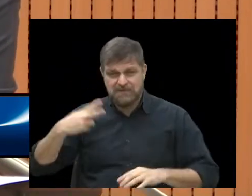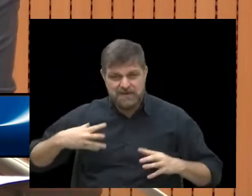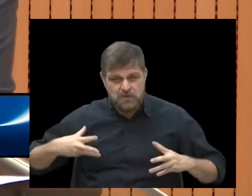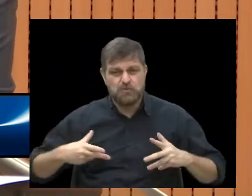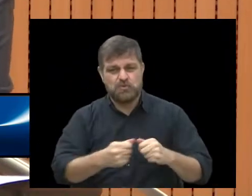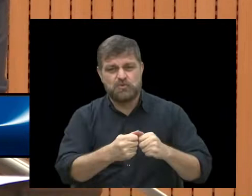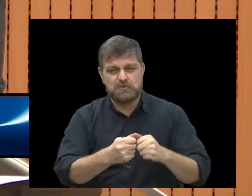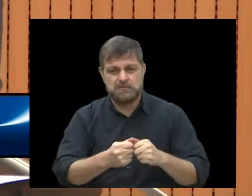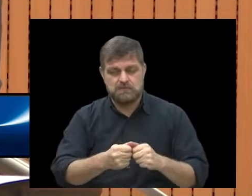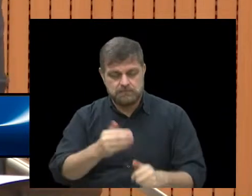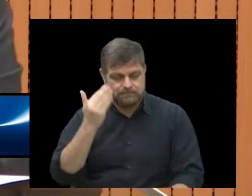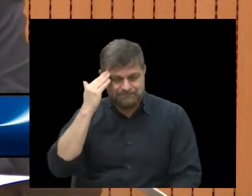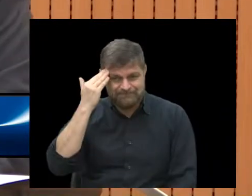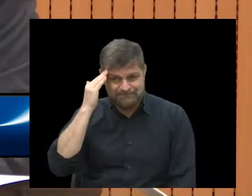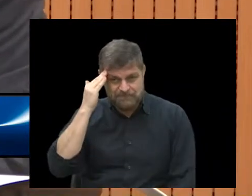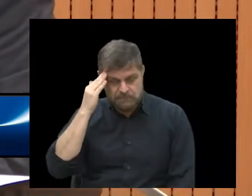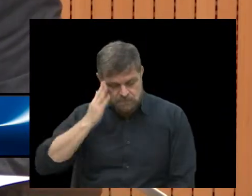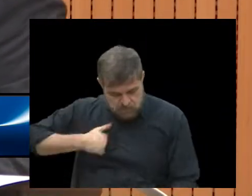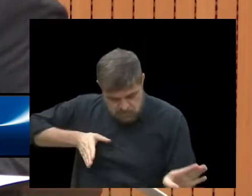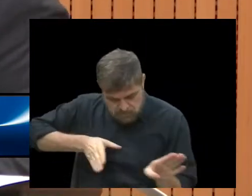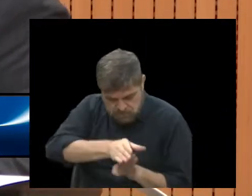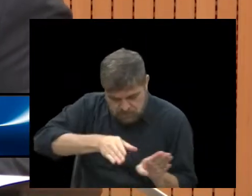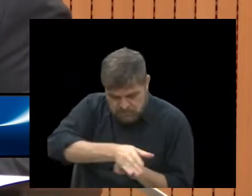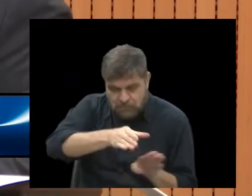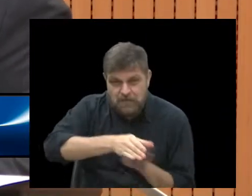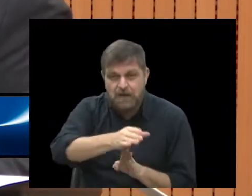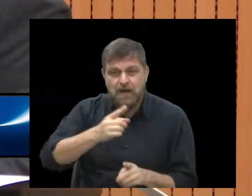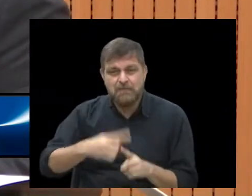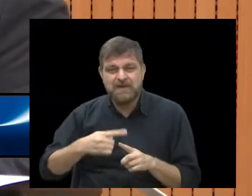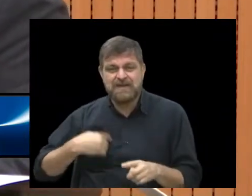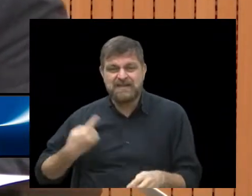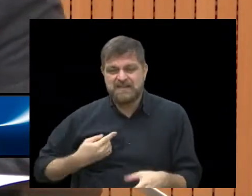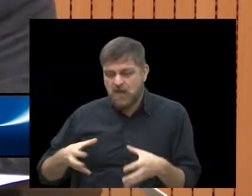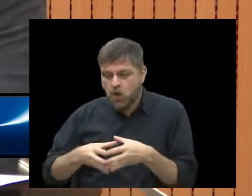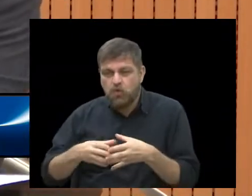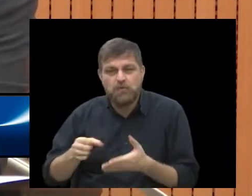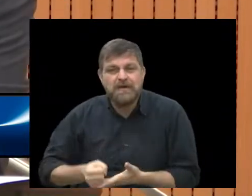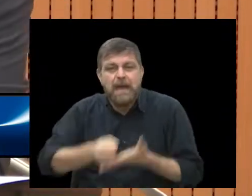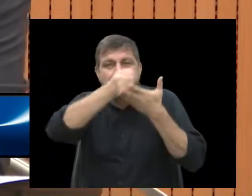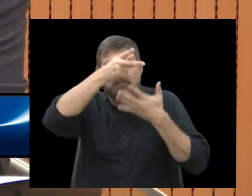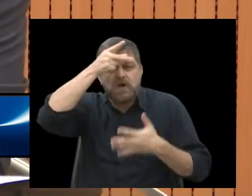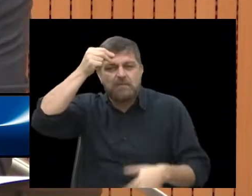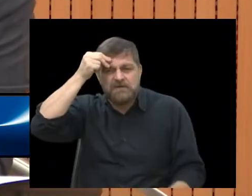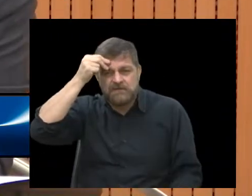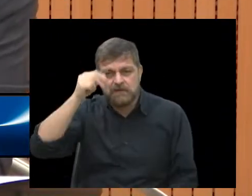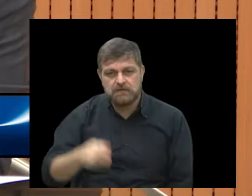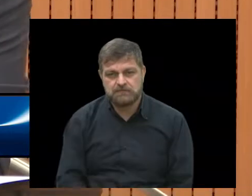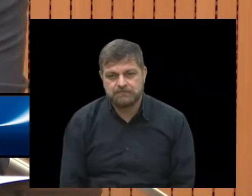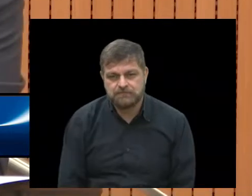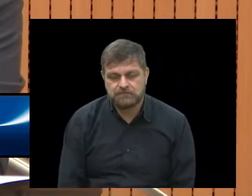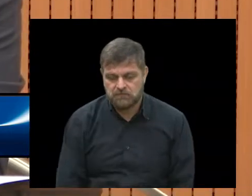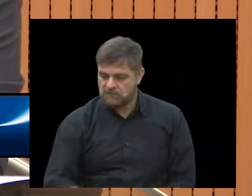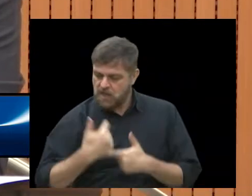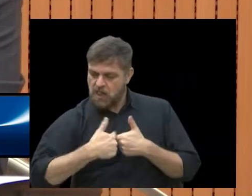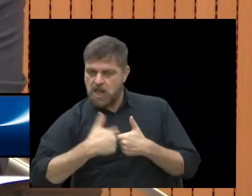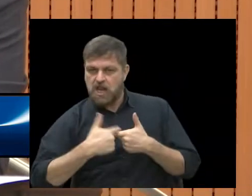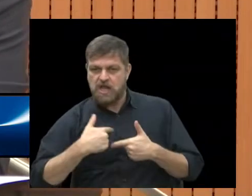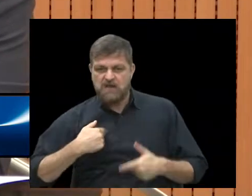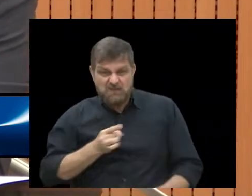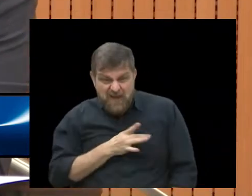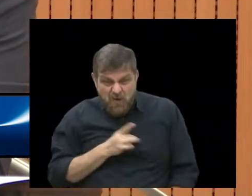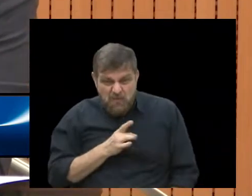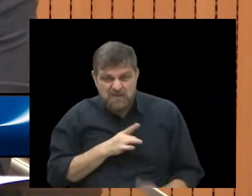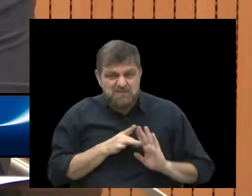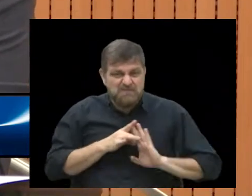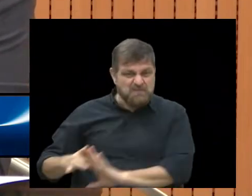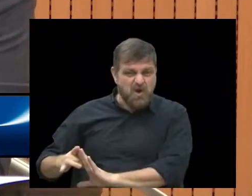todos tenham entendido aqui o recado, porque nenhuma corregedoria da base do prefeito vai me intimidar, e ela